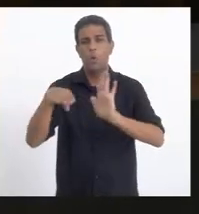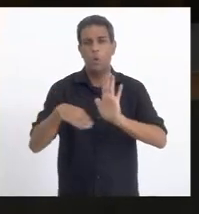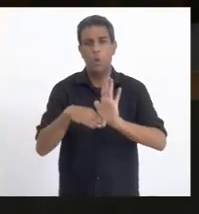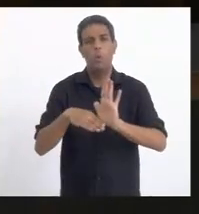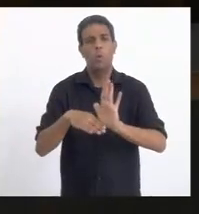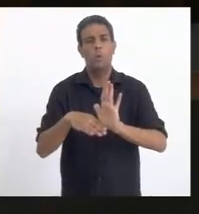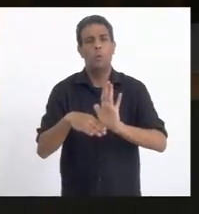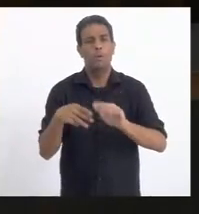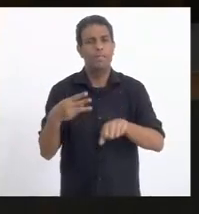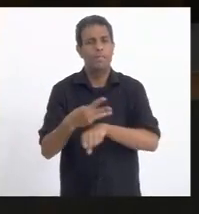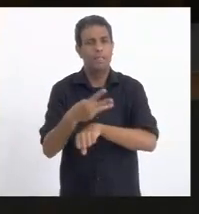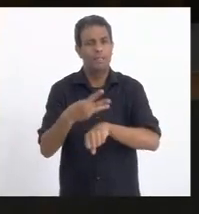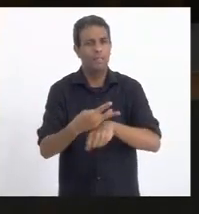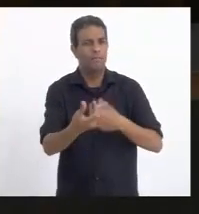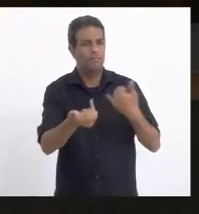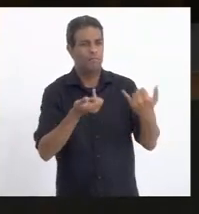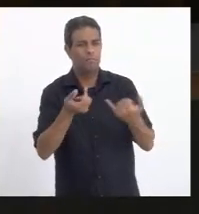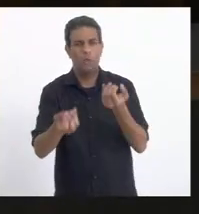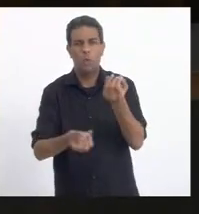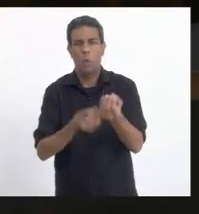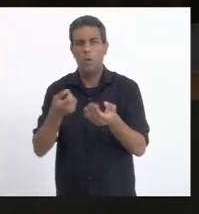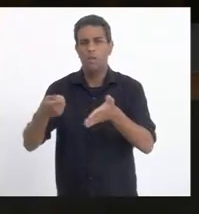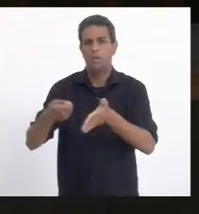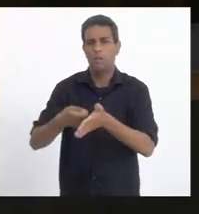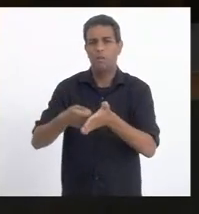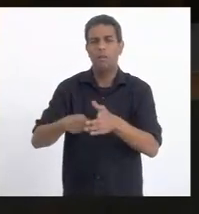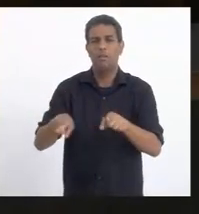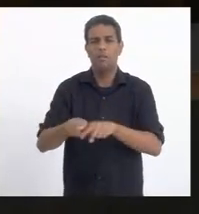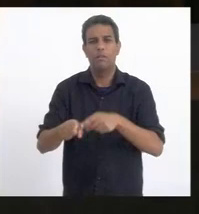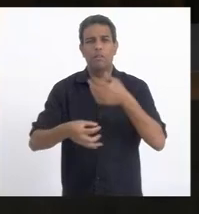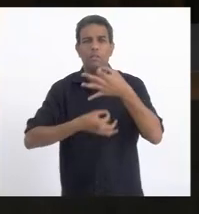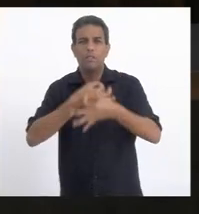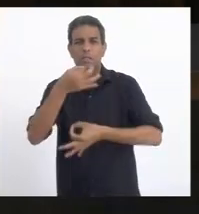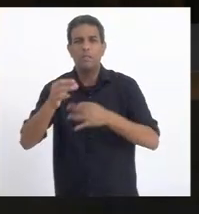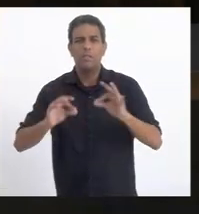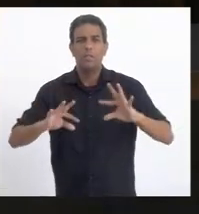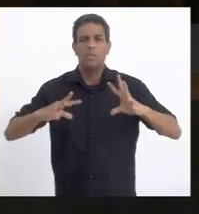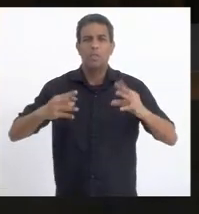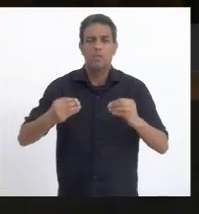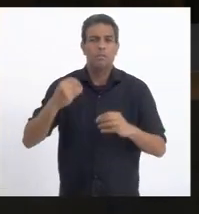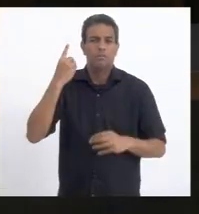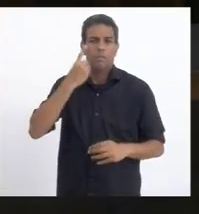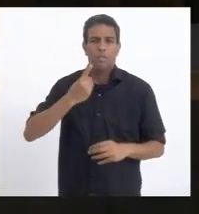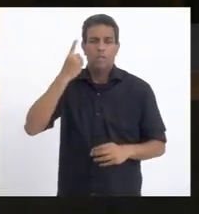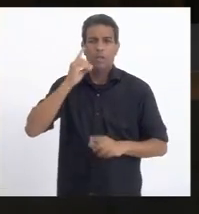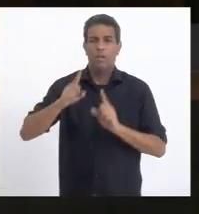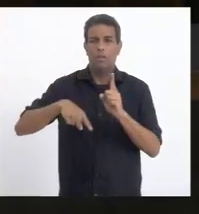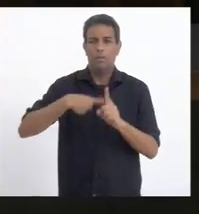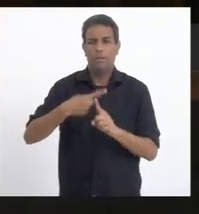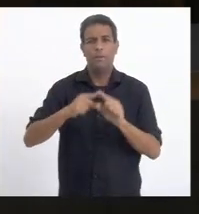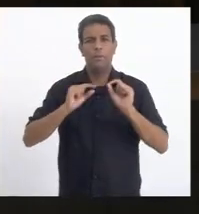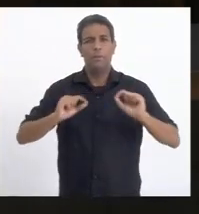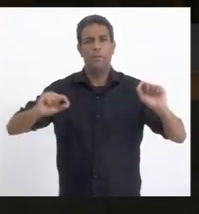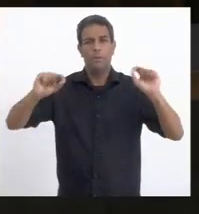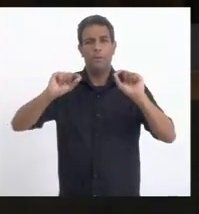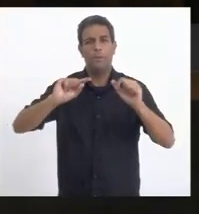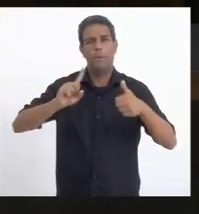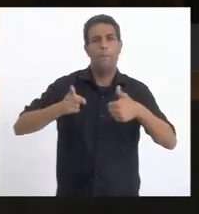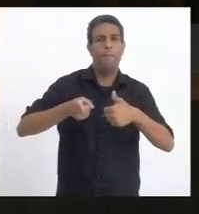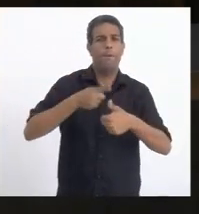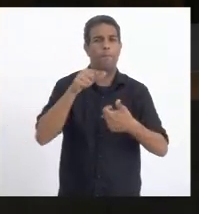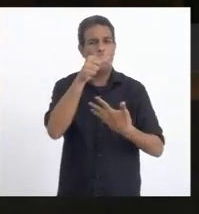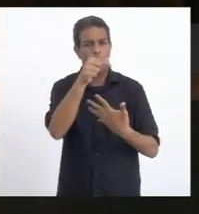de zap para receber essa demanda até críticas Por parte dos Delegados também Então essa é nossa